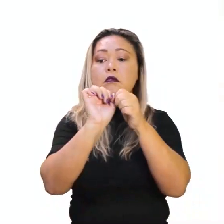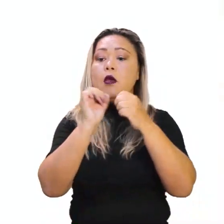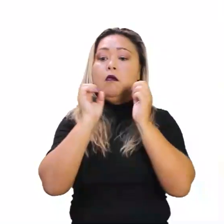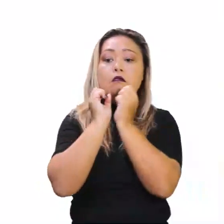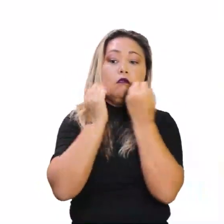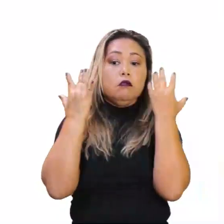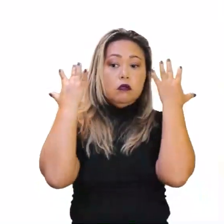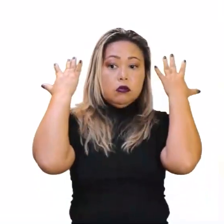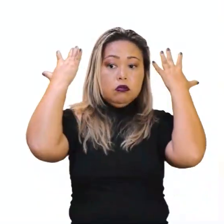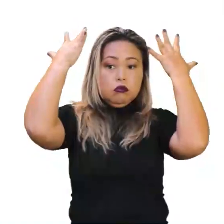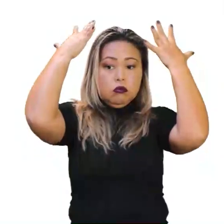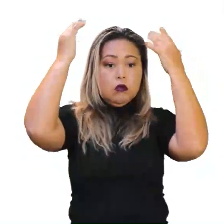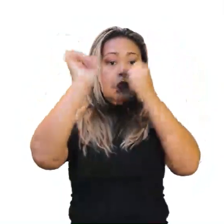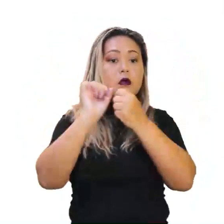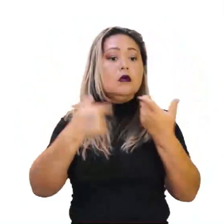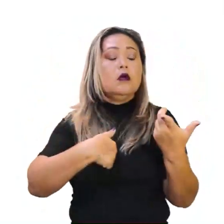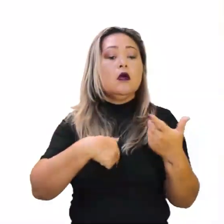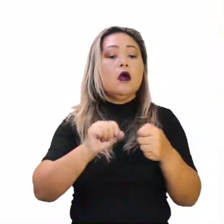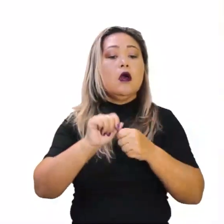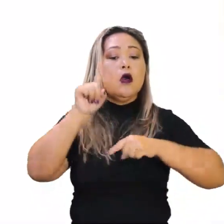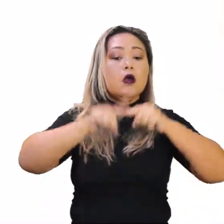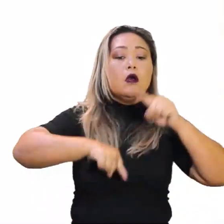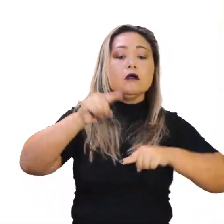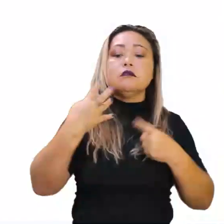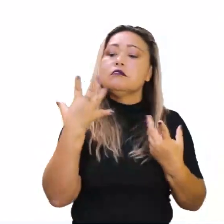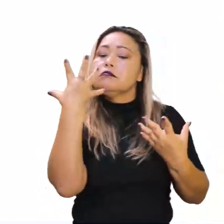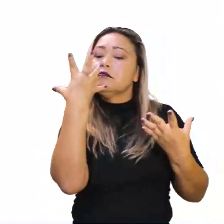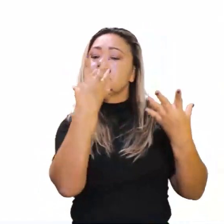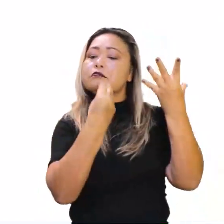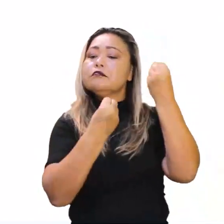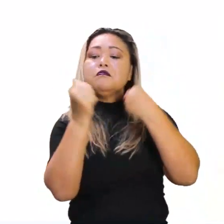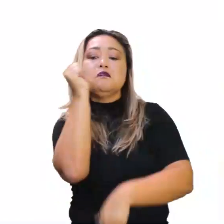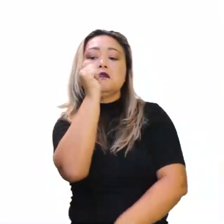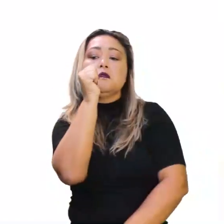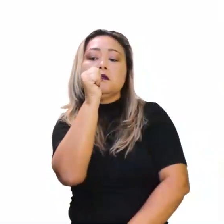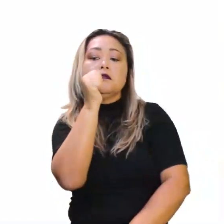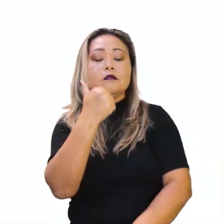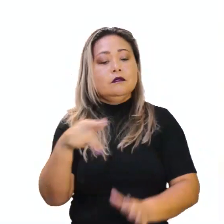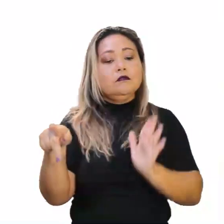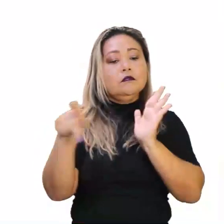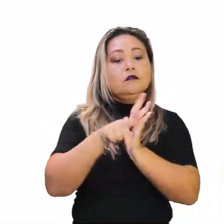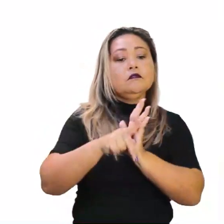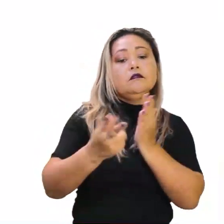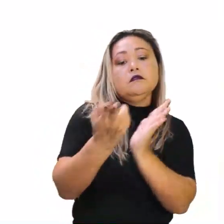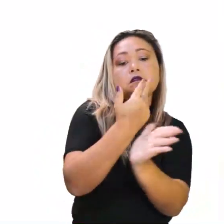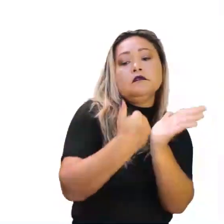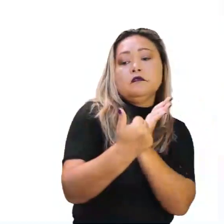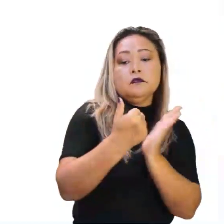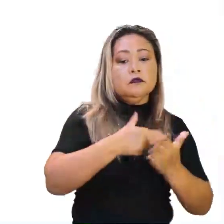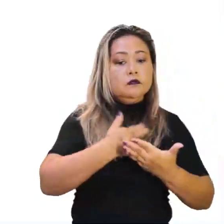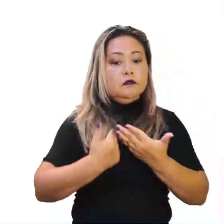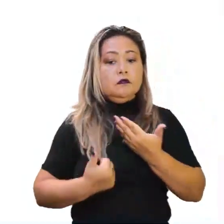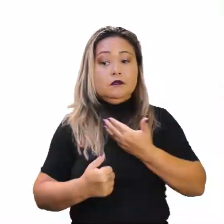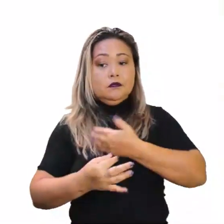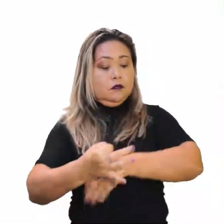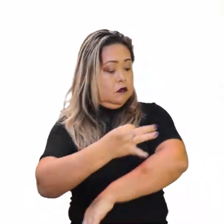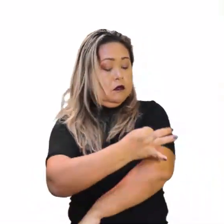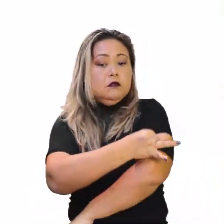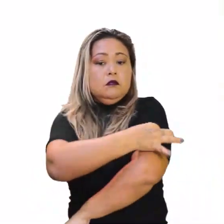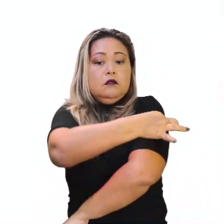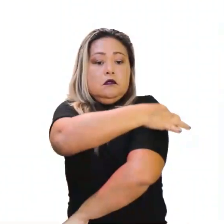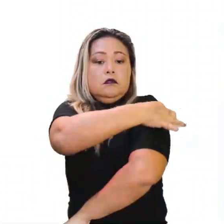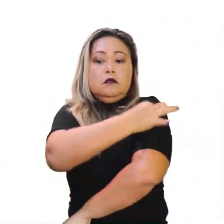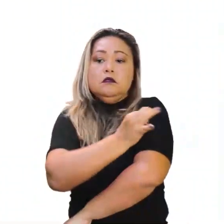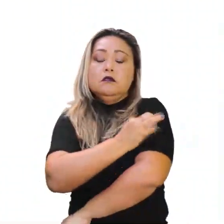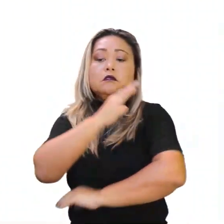e plumagem. Objetos para embelezamento femininos. Né? Desenhos corporais para